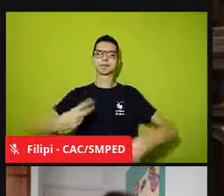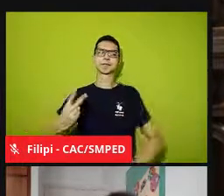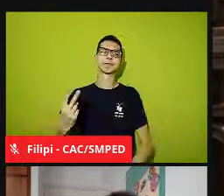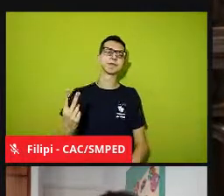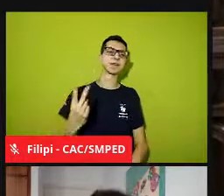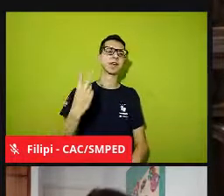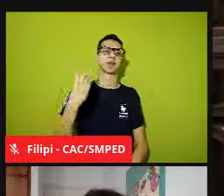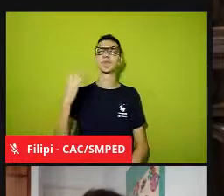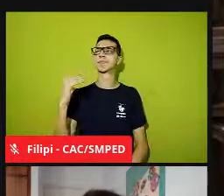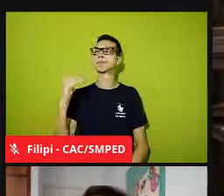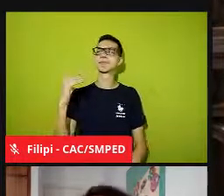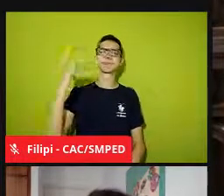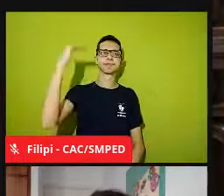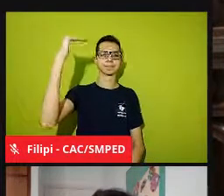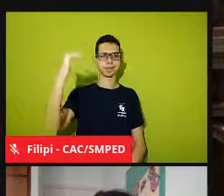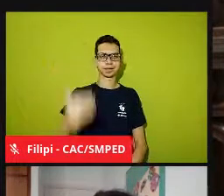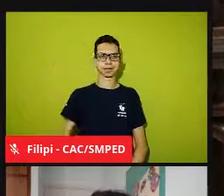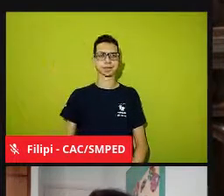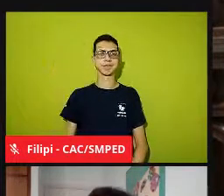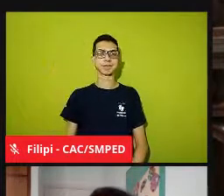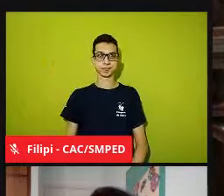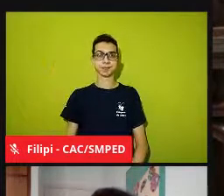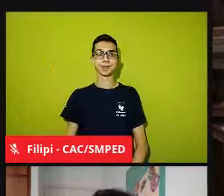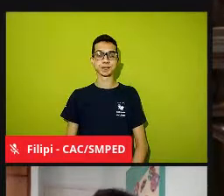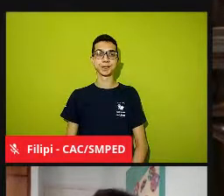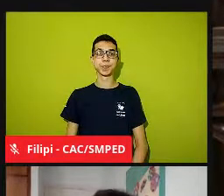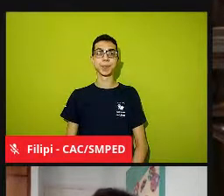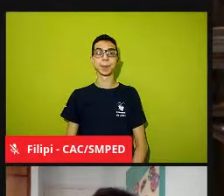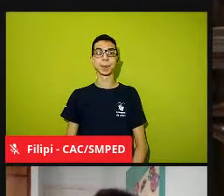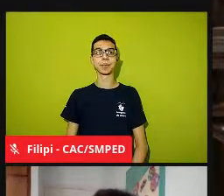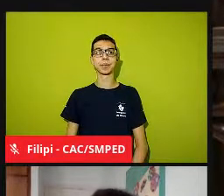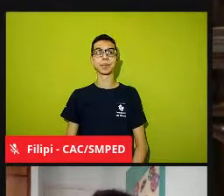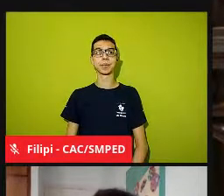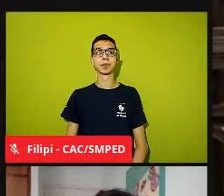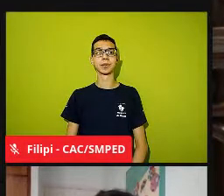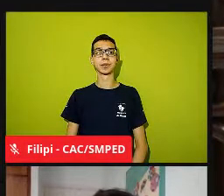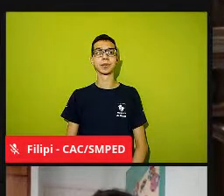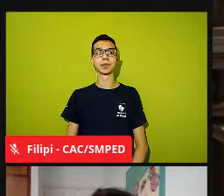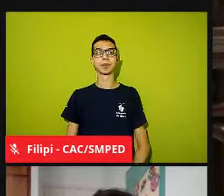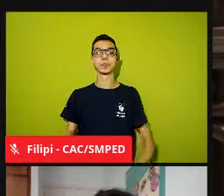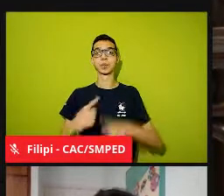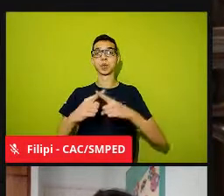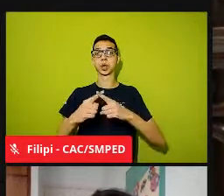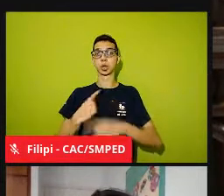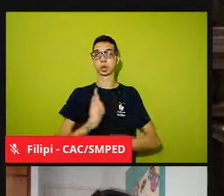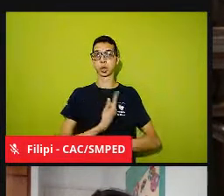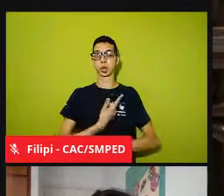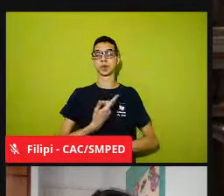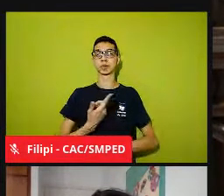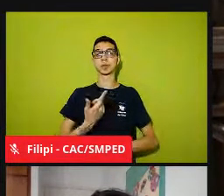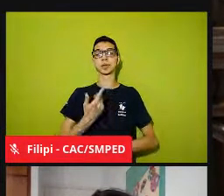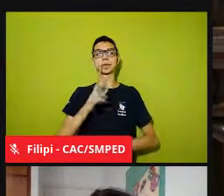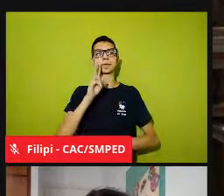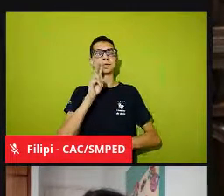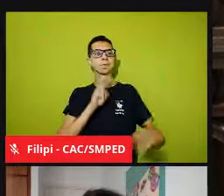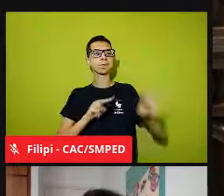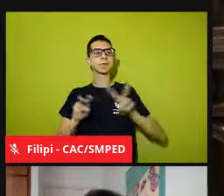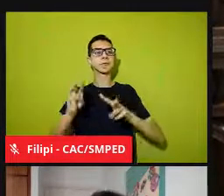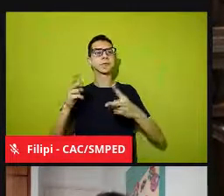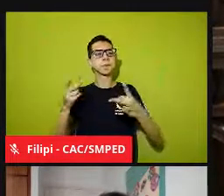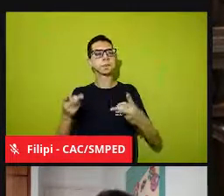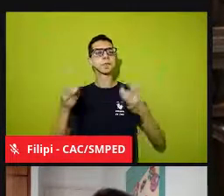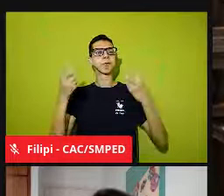né? É um novo olhar, na verdade, não é nenhuma valorização, né? Mas a gente muda o foco, um olhar para isso,